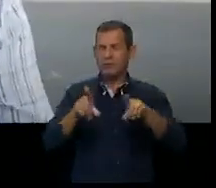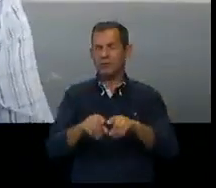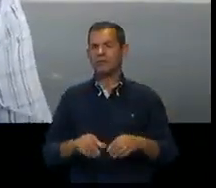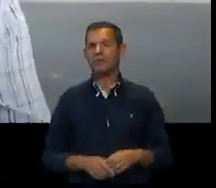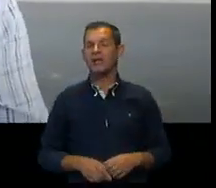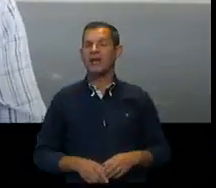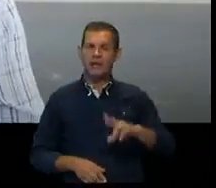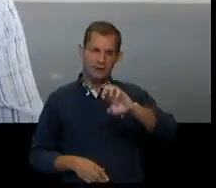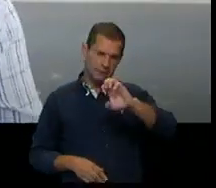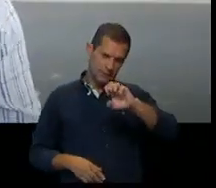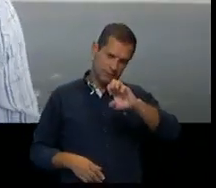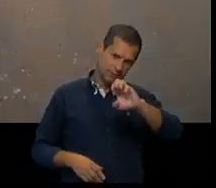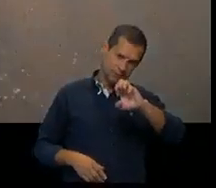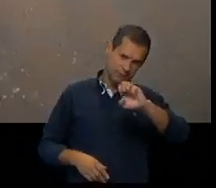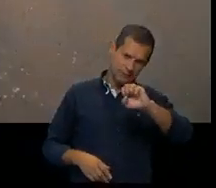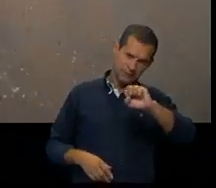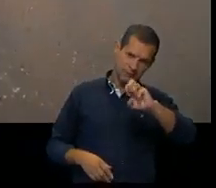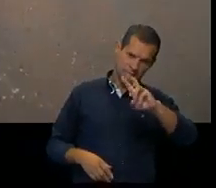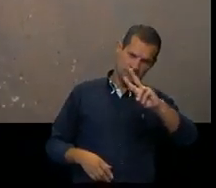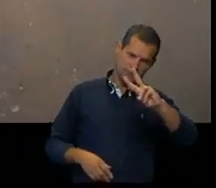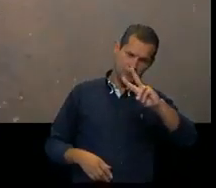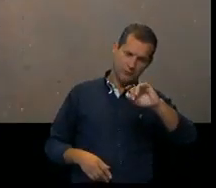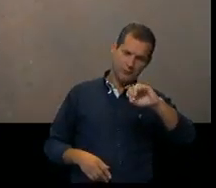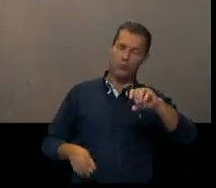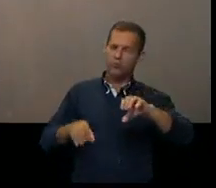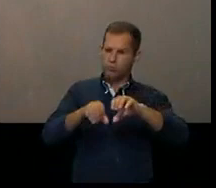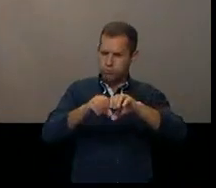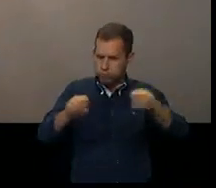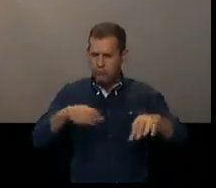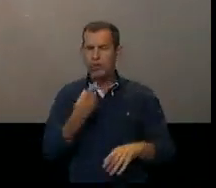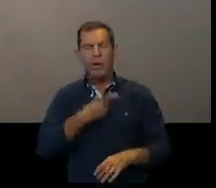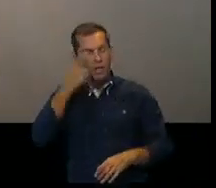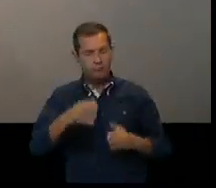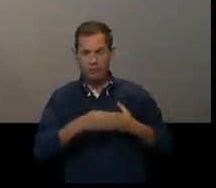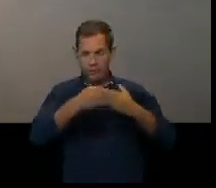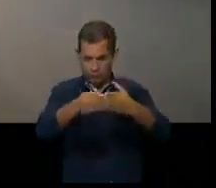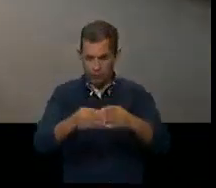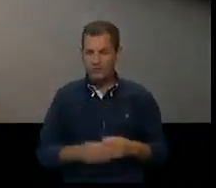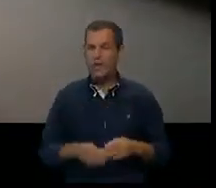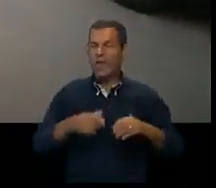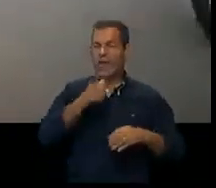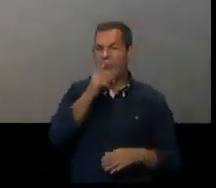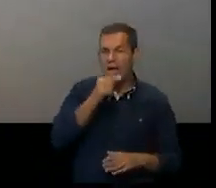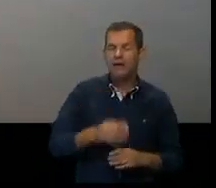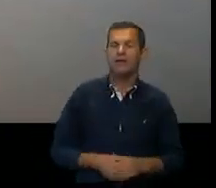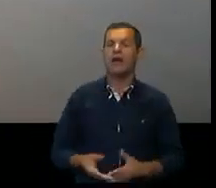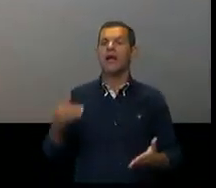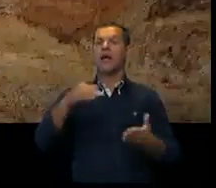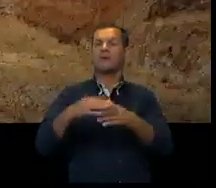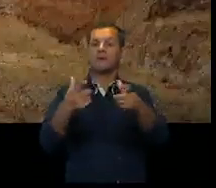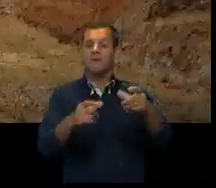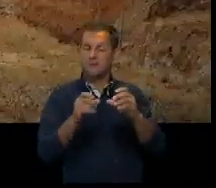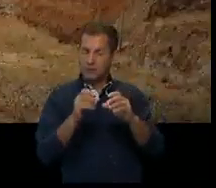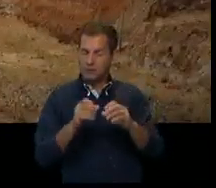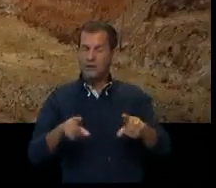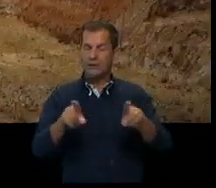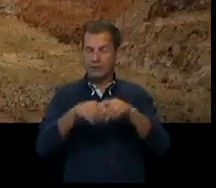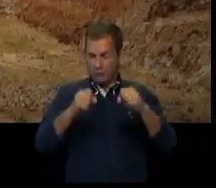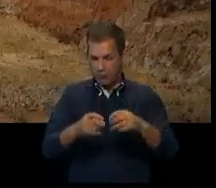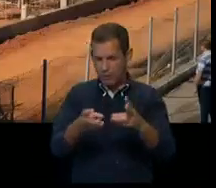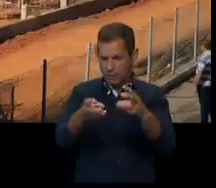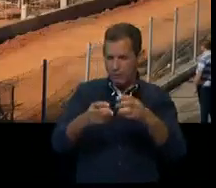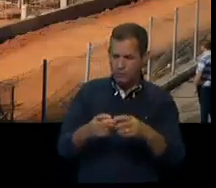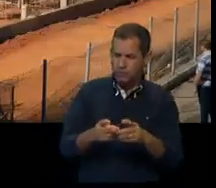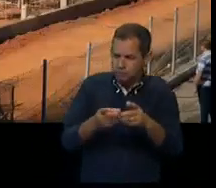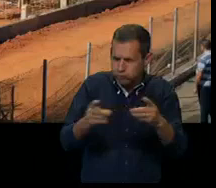O reservatório é constituído também de uma tubulação, para que a gente consiga direcionar e conduzir essa água até o reservatório. É possível definir